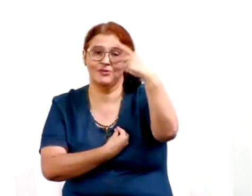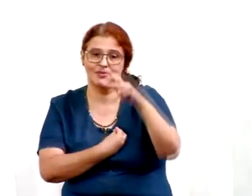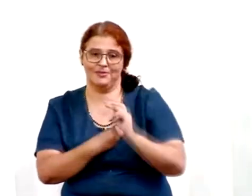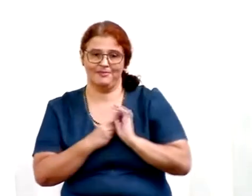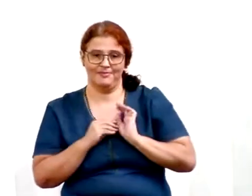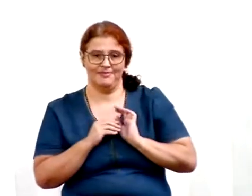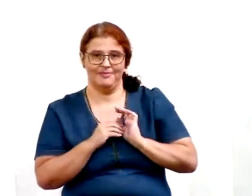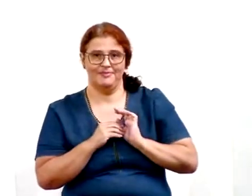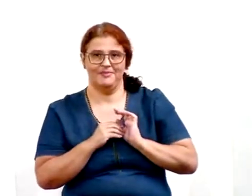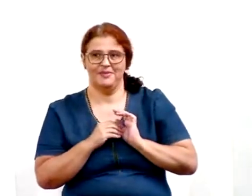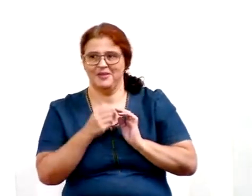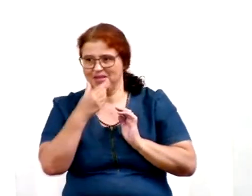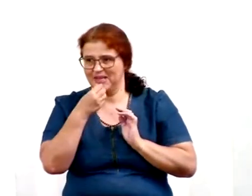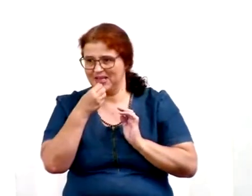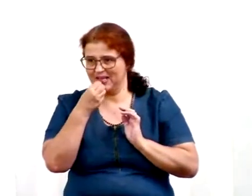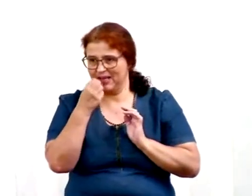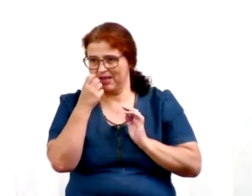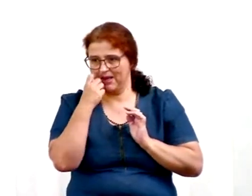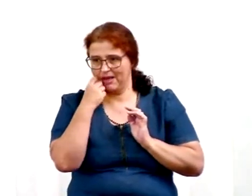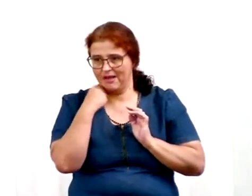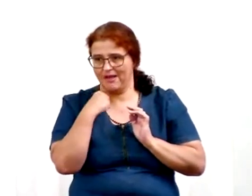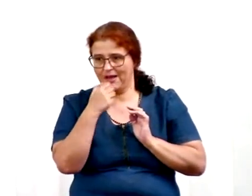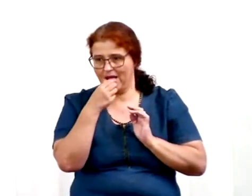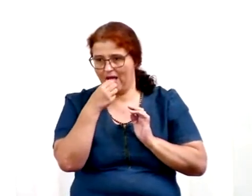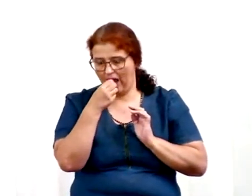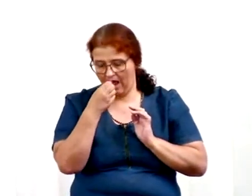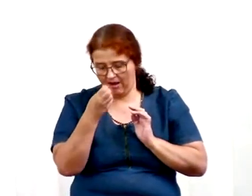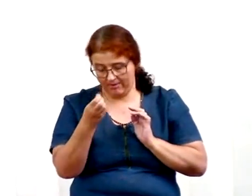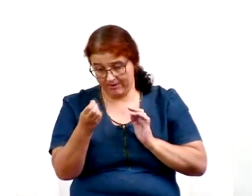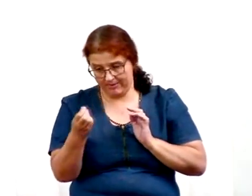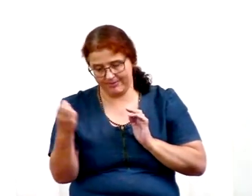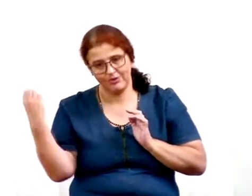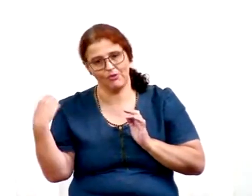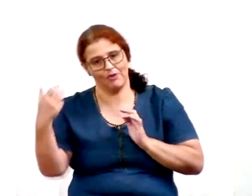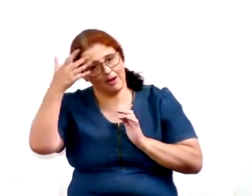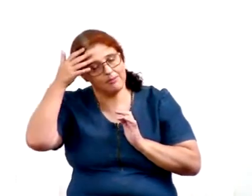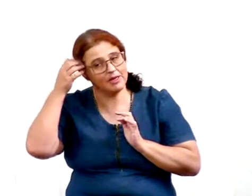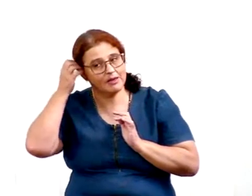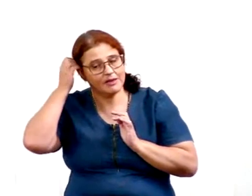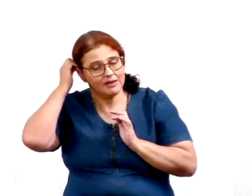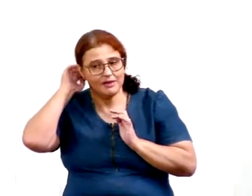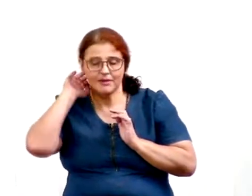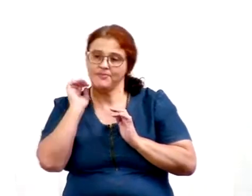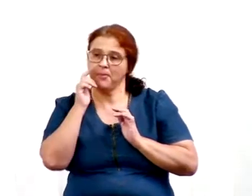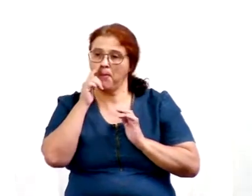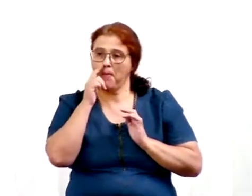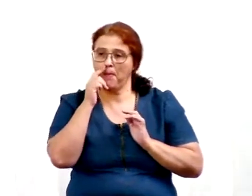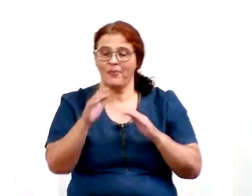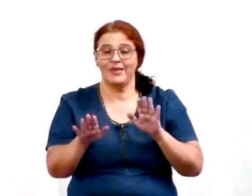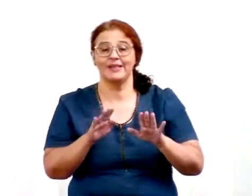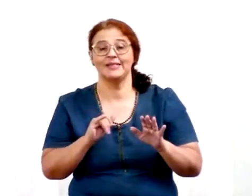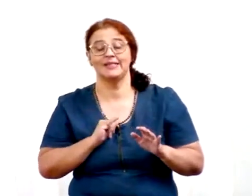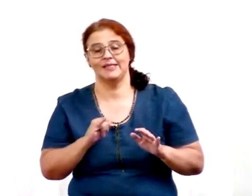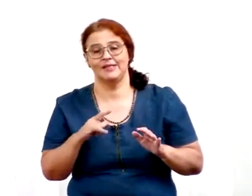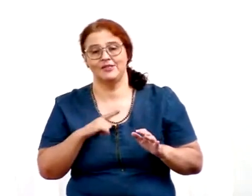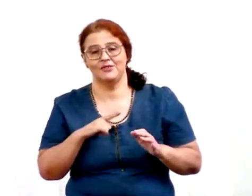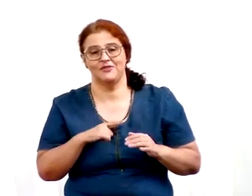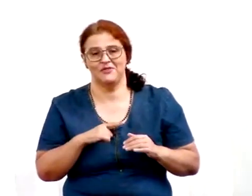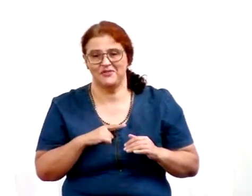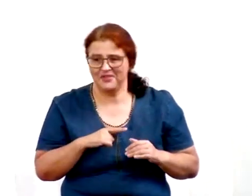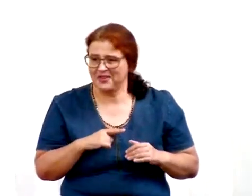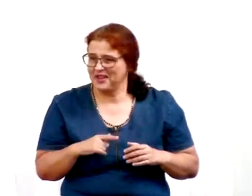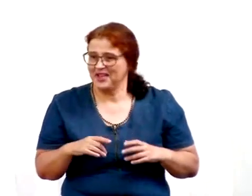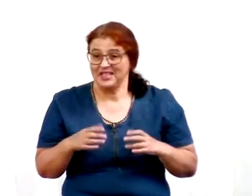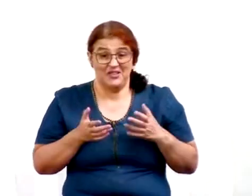que você pode ficar bravo se o seu pai ou a sua mãe não te der isso. Daí, depois de